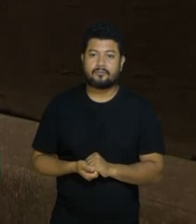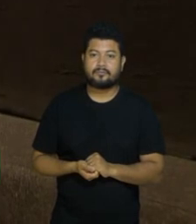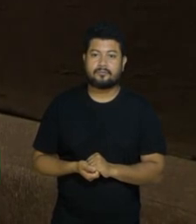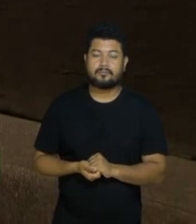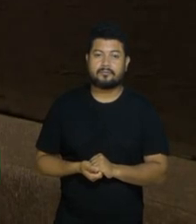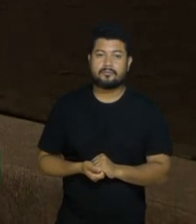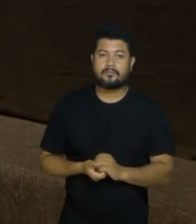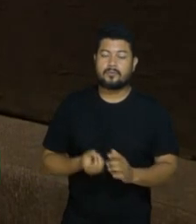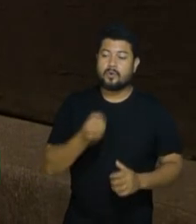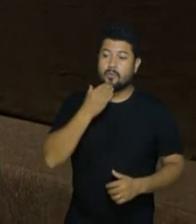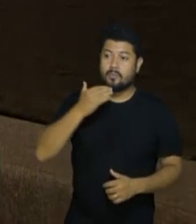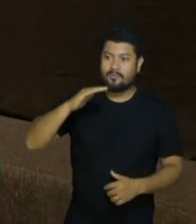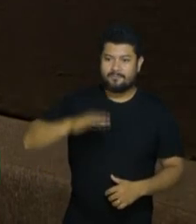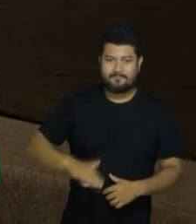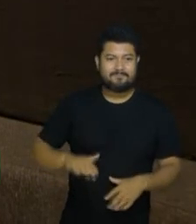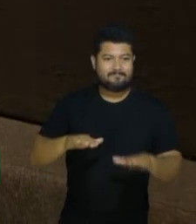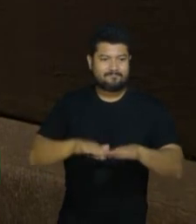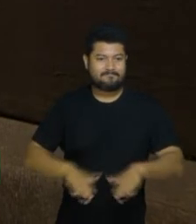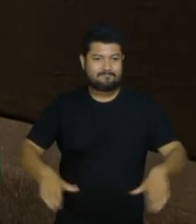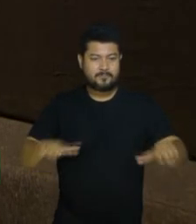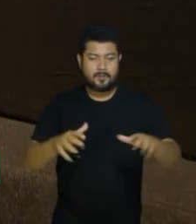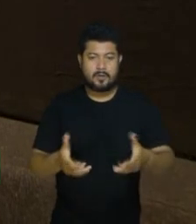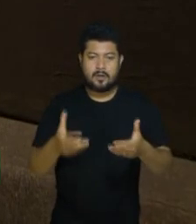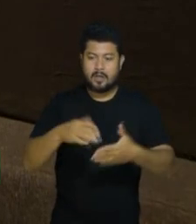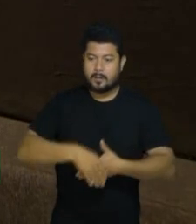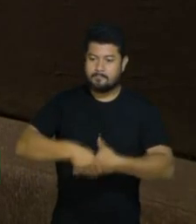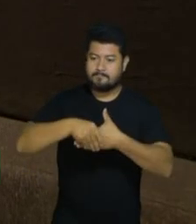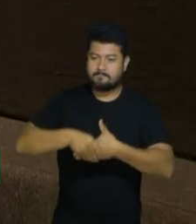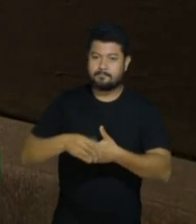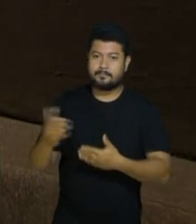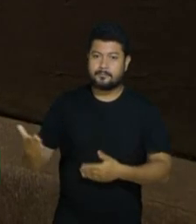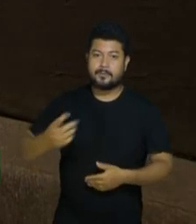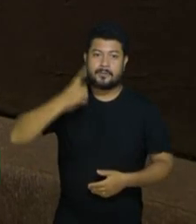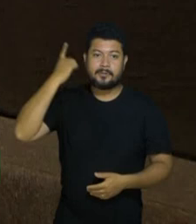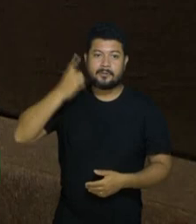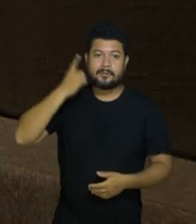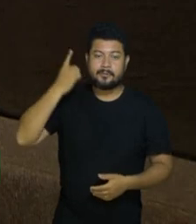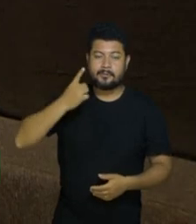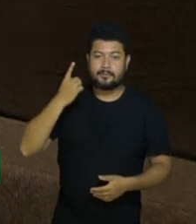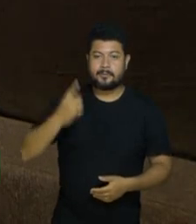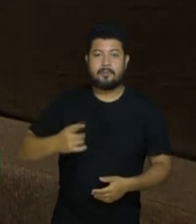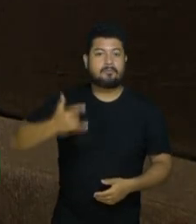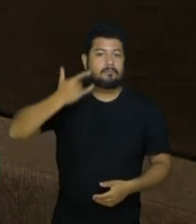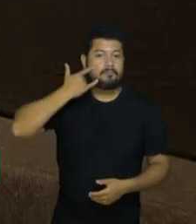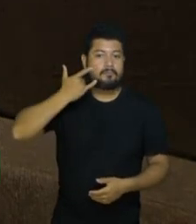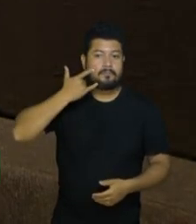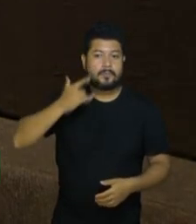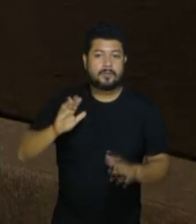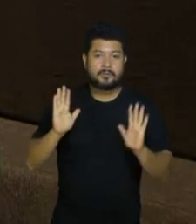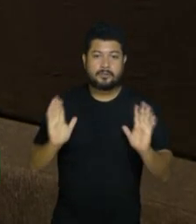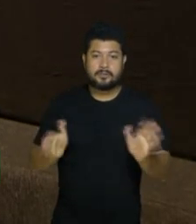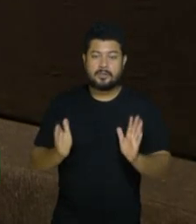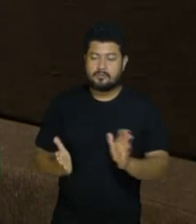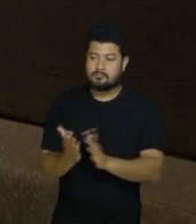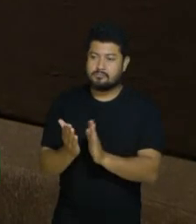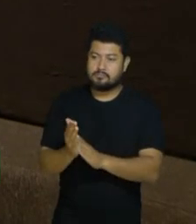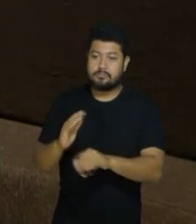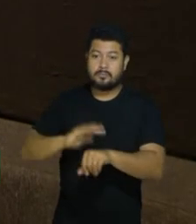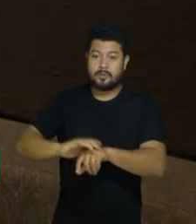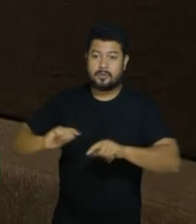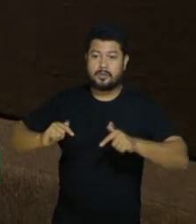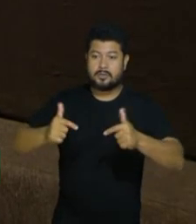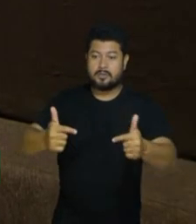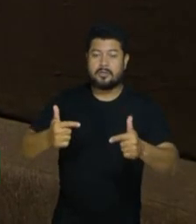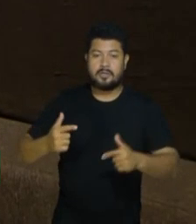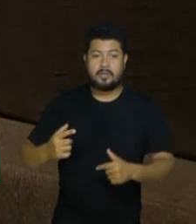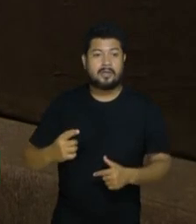Boa tarde a todos. Quero aqui cumprimentar o nosso presidente Mauro de Nadal e já aproveitar e parabenizá-lo pela iniciativa das sessões